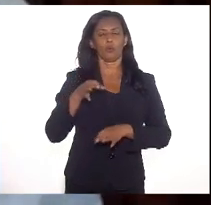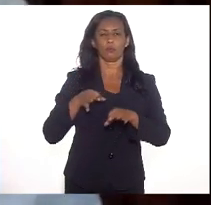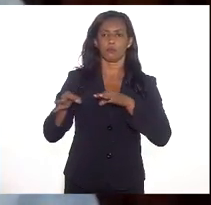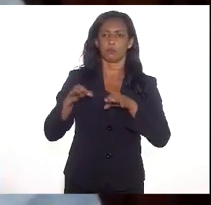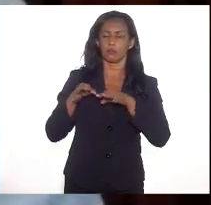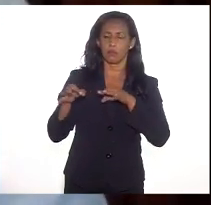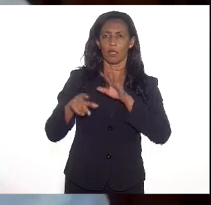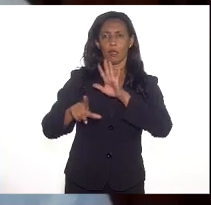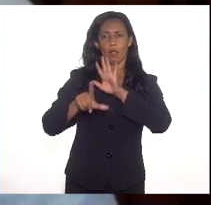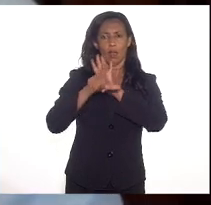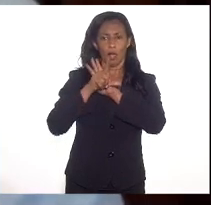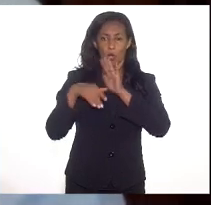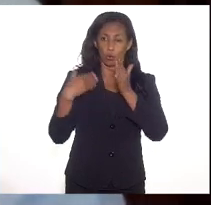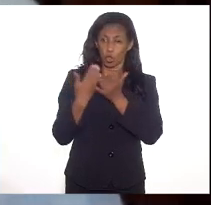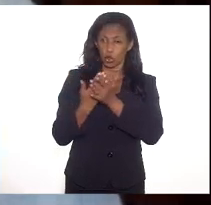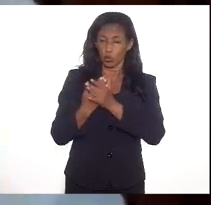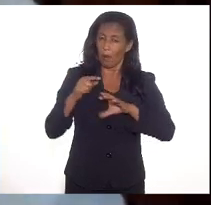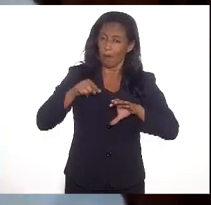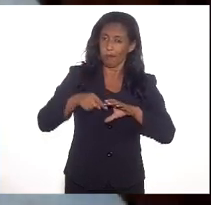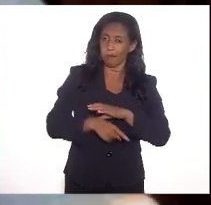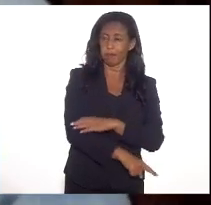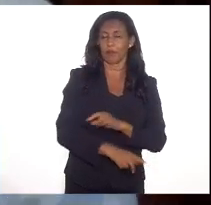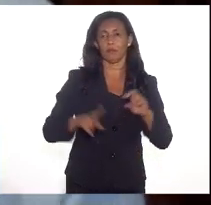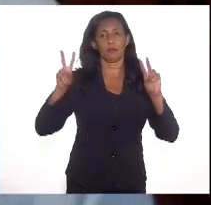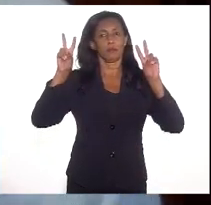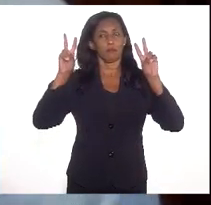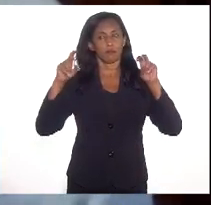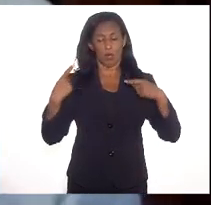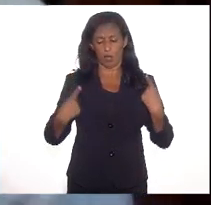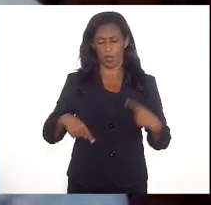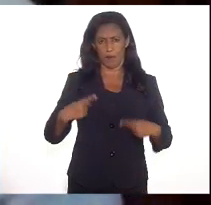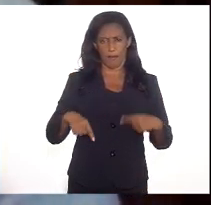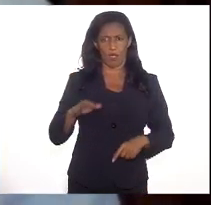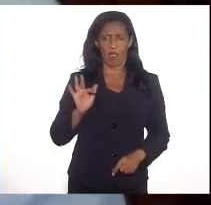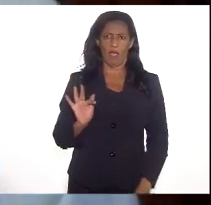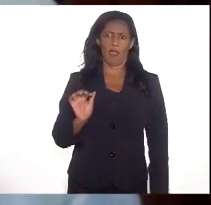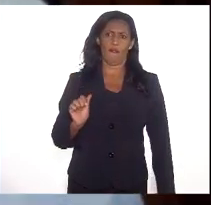estudo mais específico sobre o tema, um debate com a Fazenda.